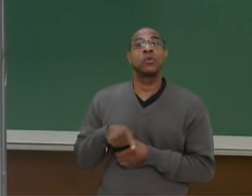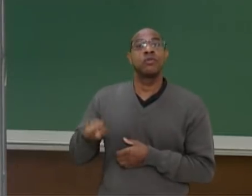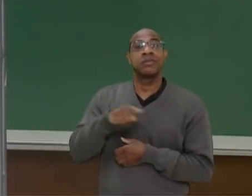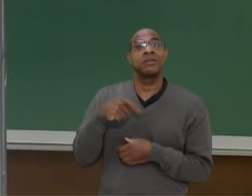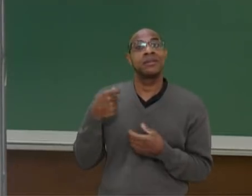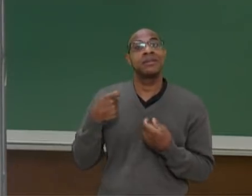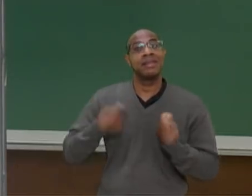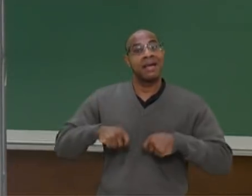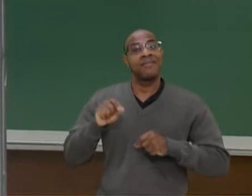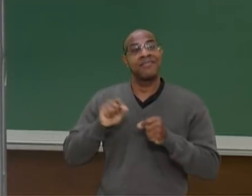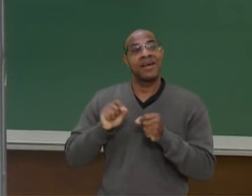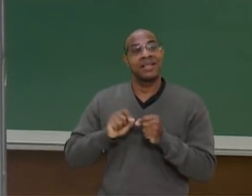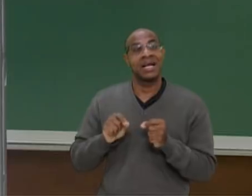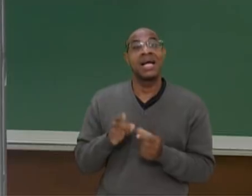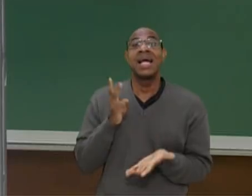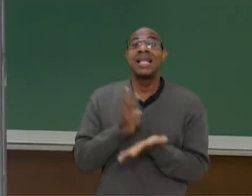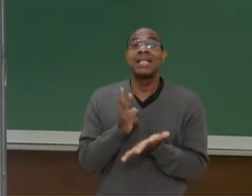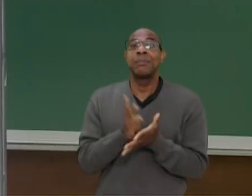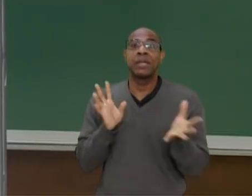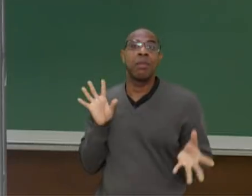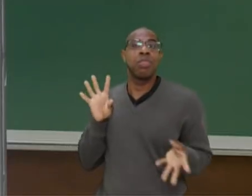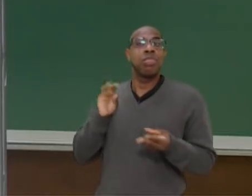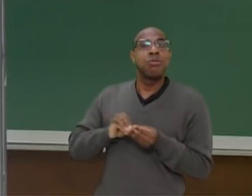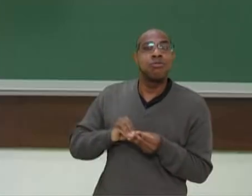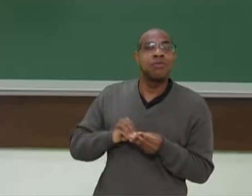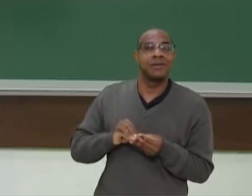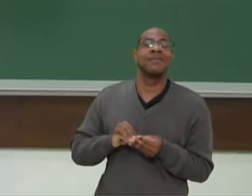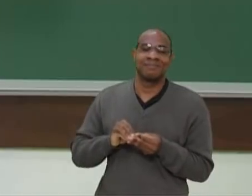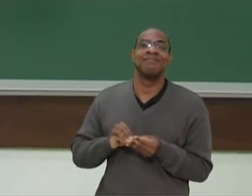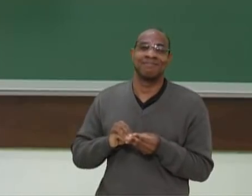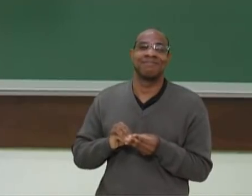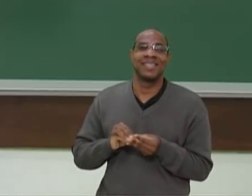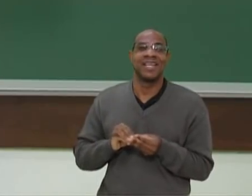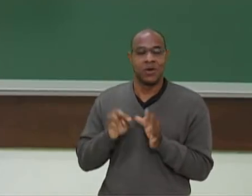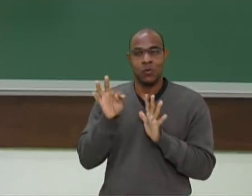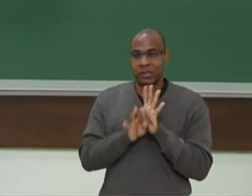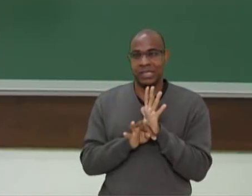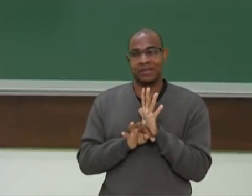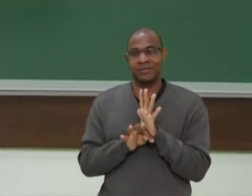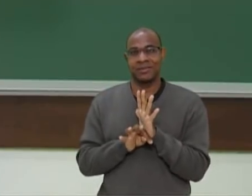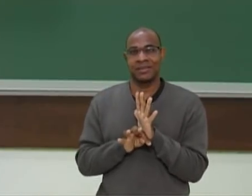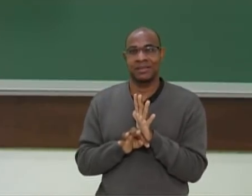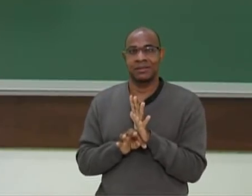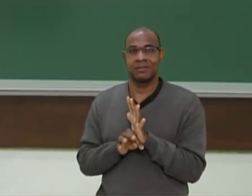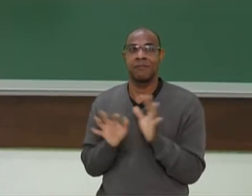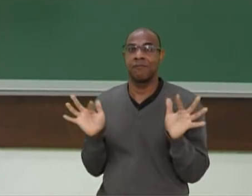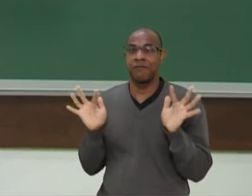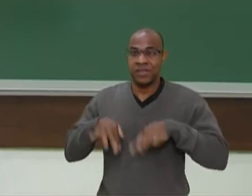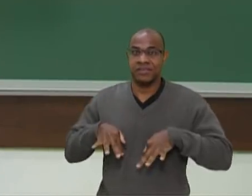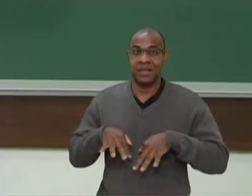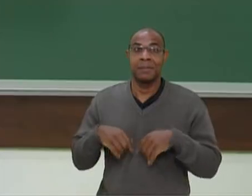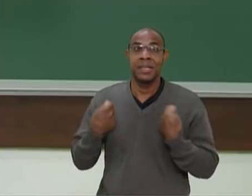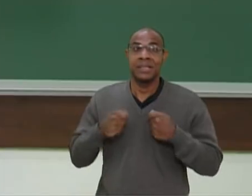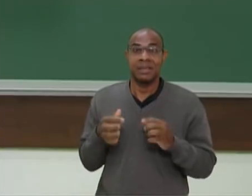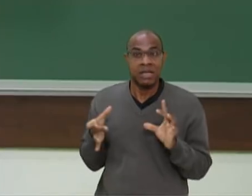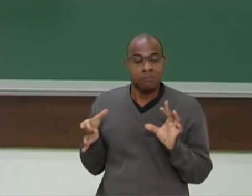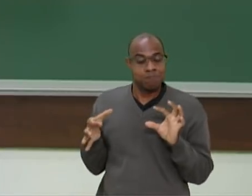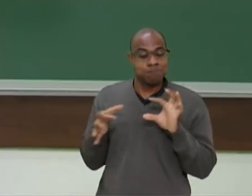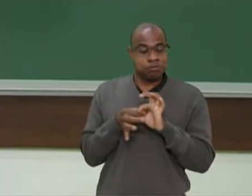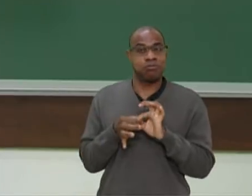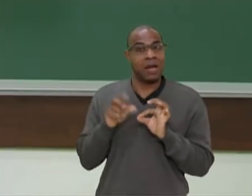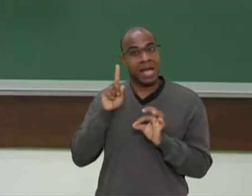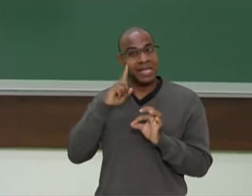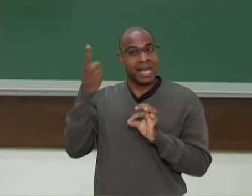devem fazer? Sempre fechar o texto. O texto, ele precisa ter uma conexão, ele tem que ligar